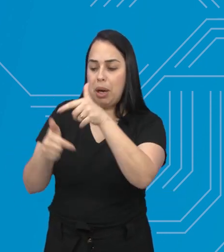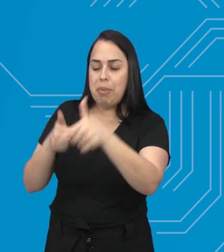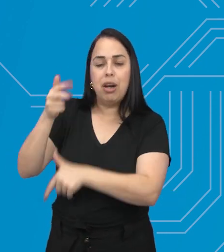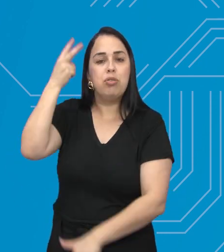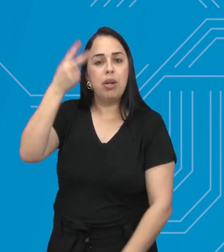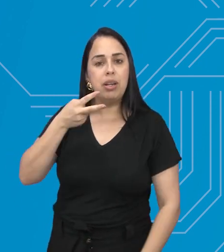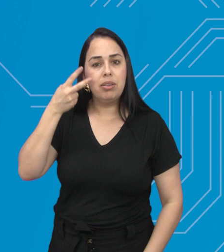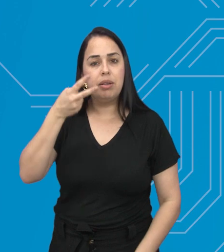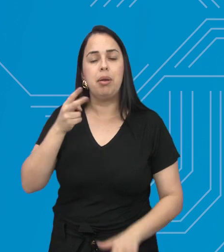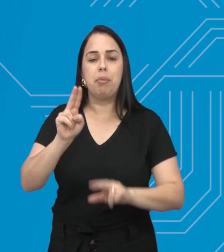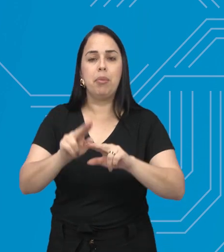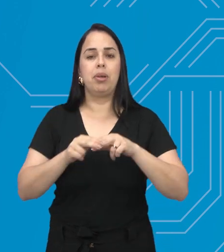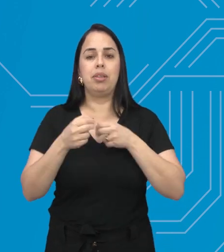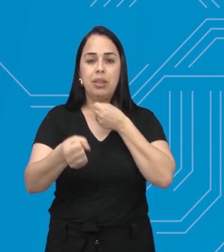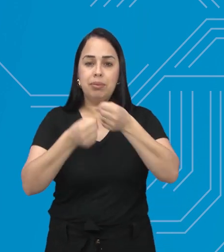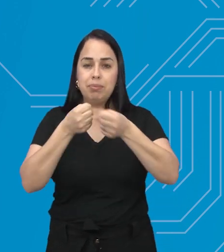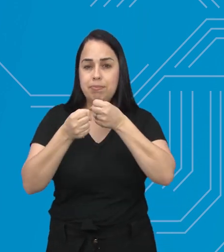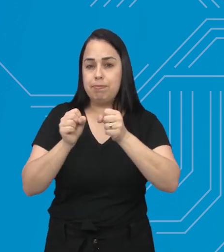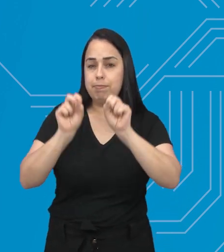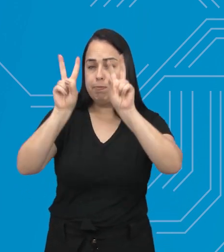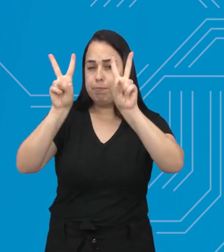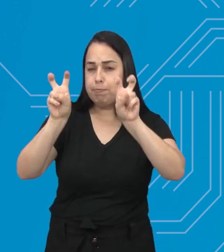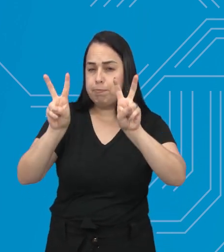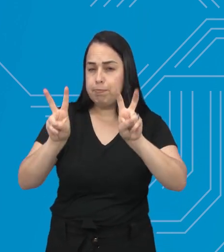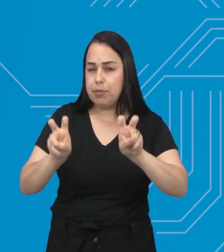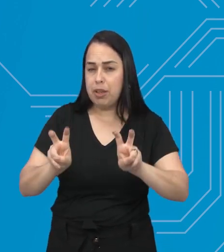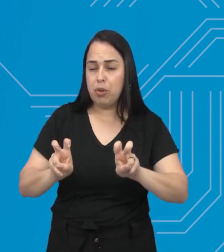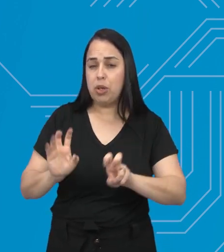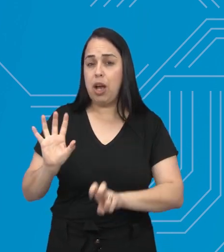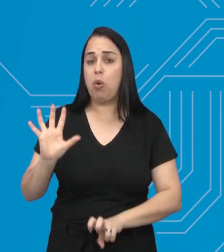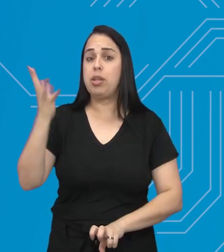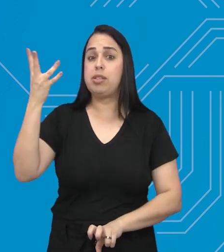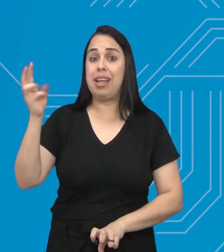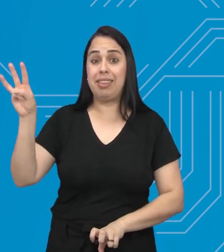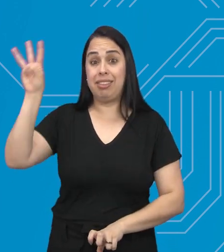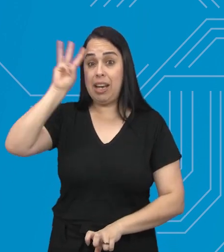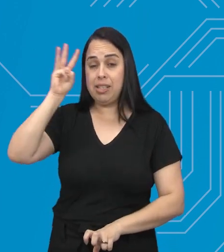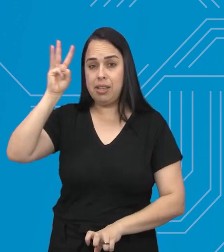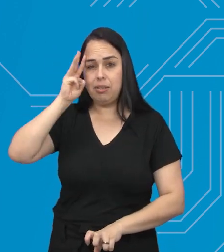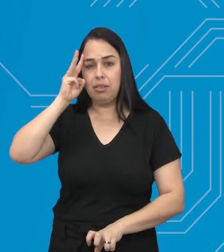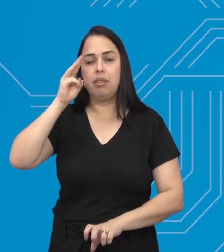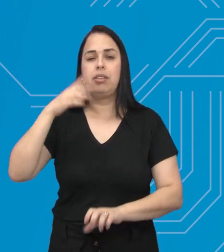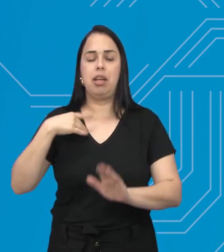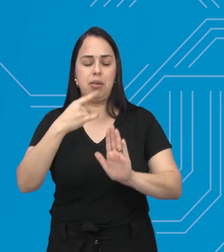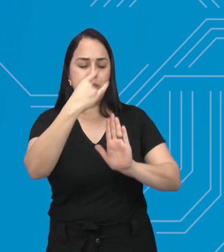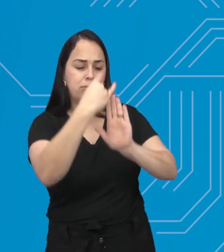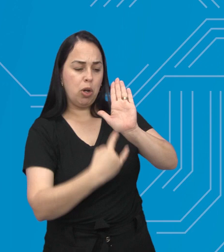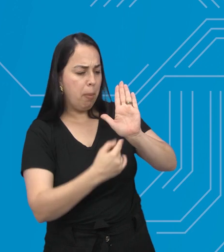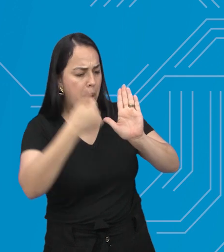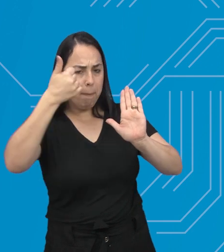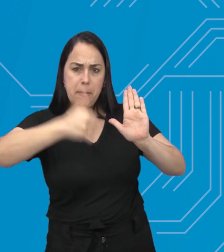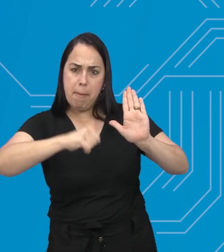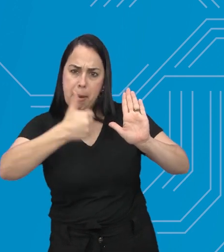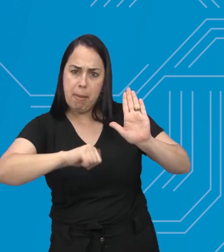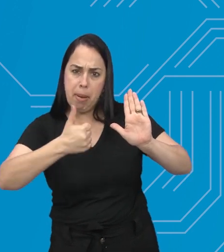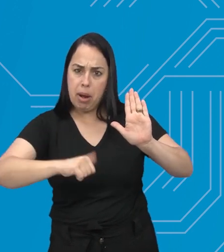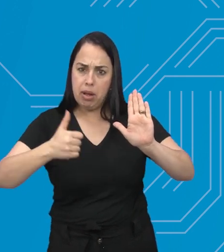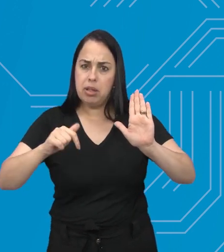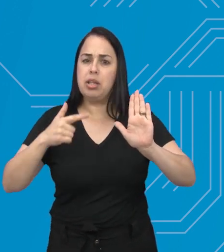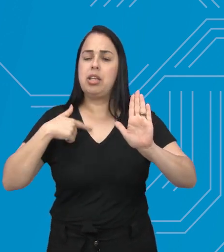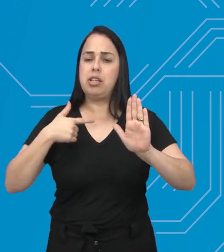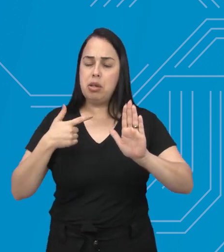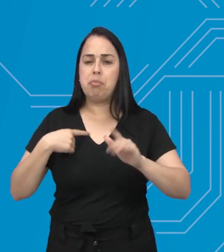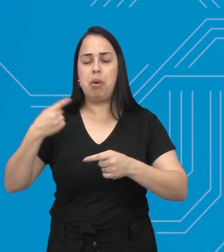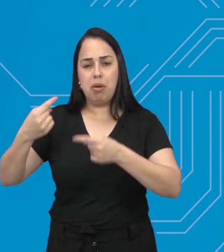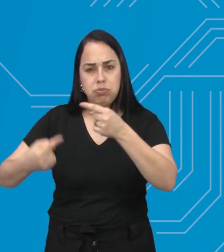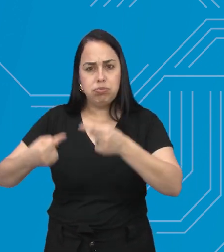aqui na Câmara. Preparamos uma reportagem com os destaques da sessão realizada na terça-feira, que contou com a apreciação de documentos e o